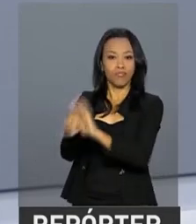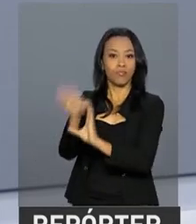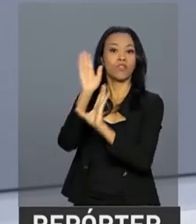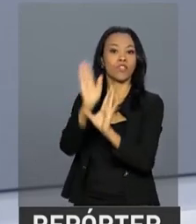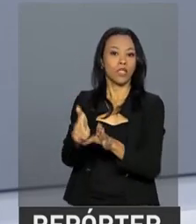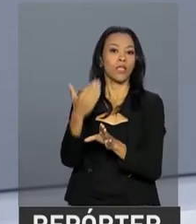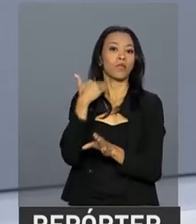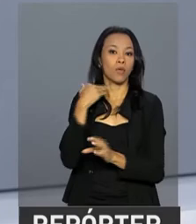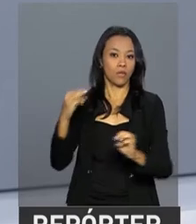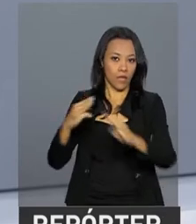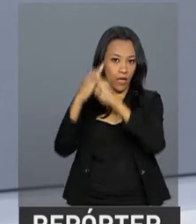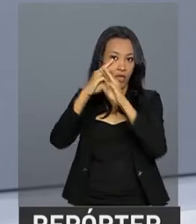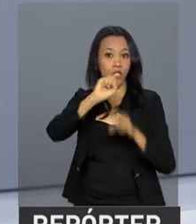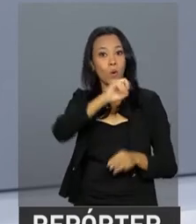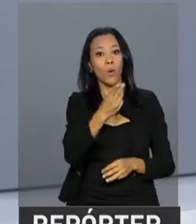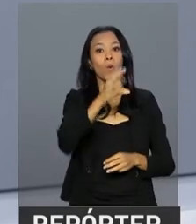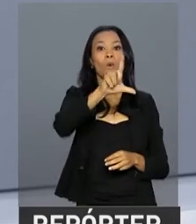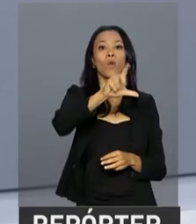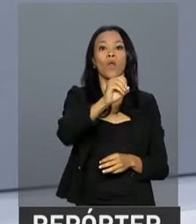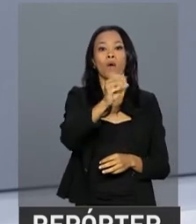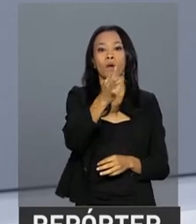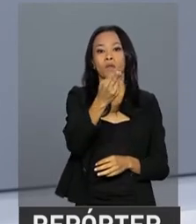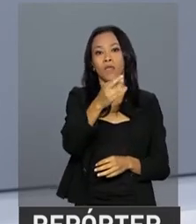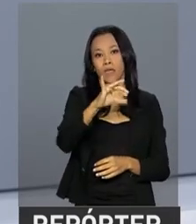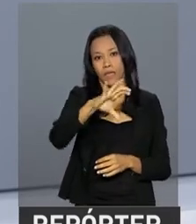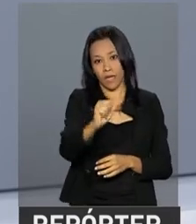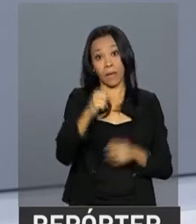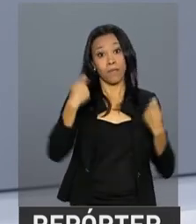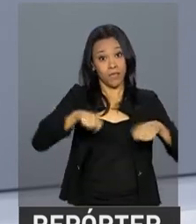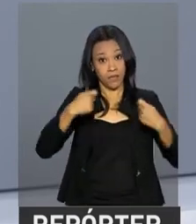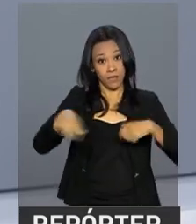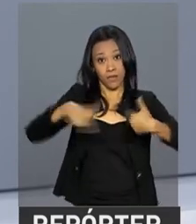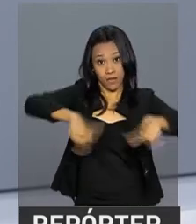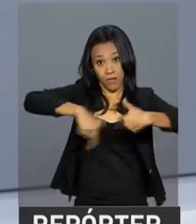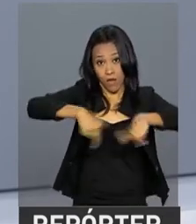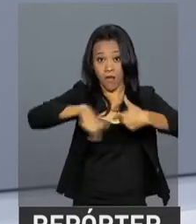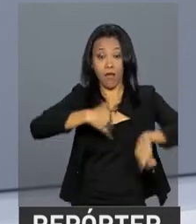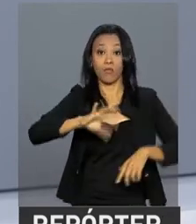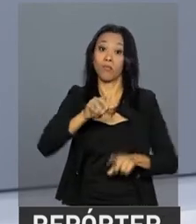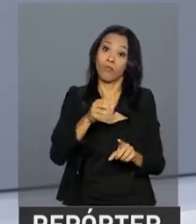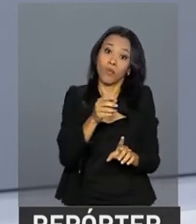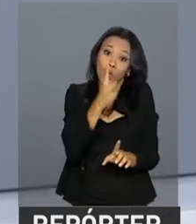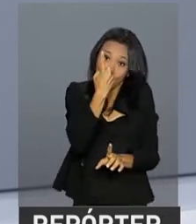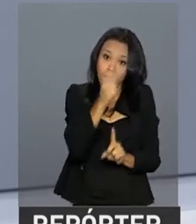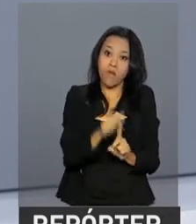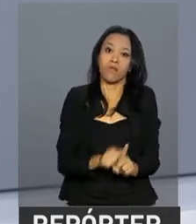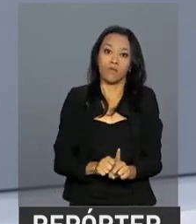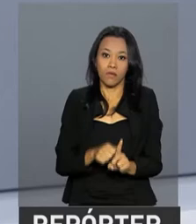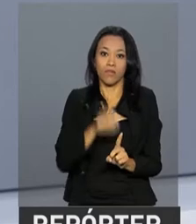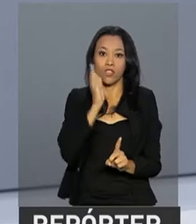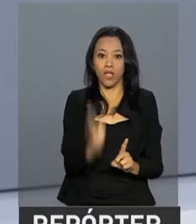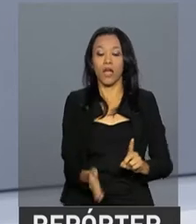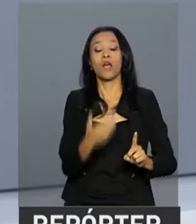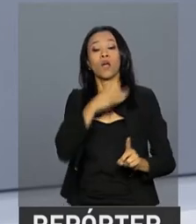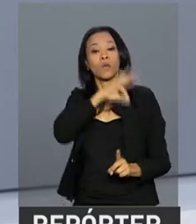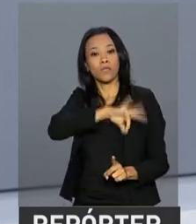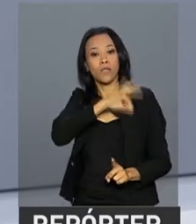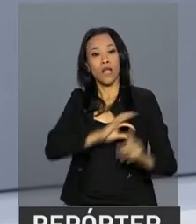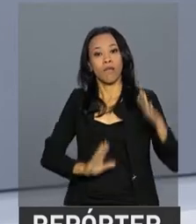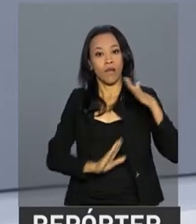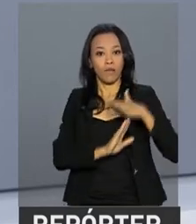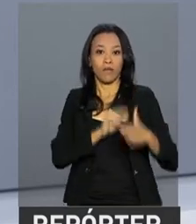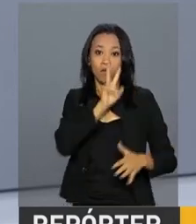lotéricas para ter direito ao benefício é necessário ter trabalhado formalmente por no mínimo um mês com remuneração média de até dois salários